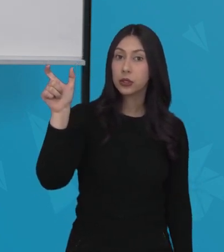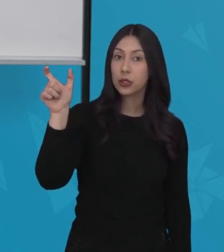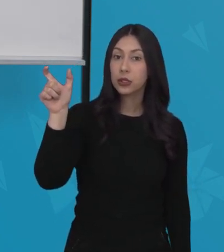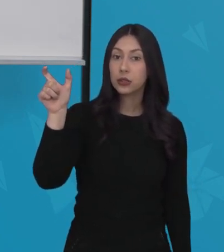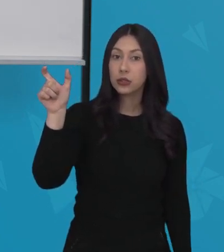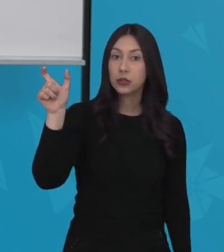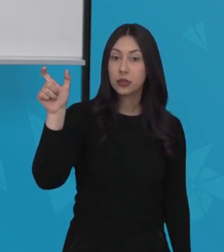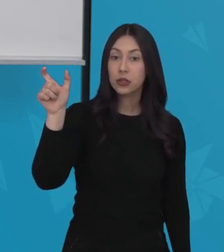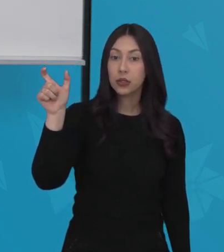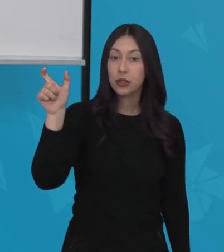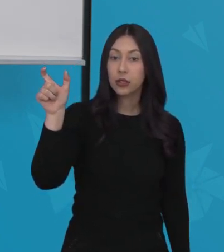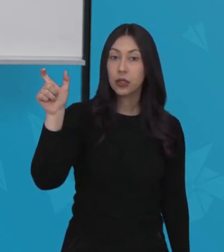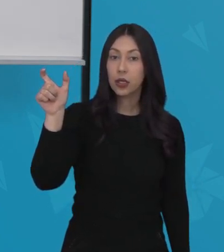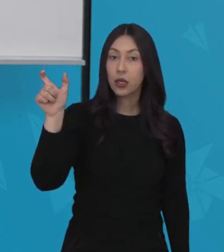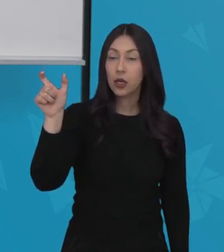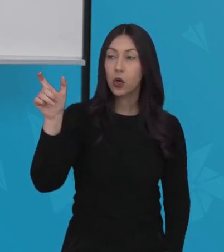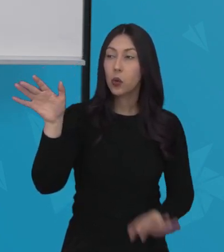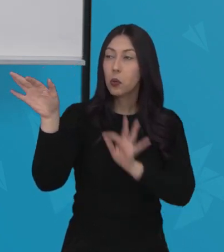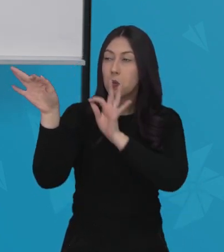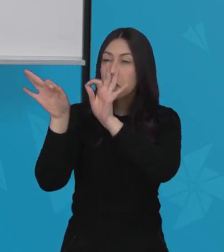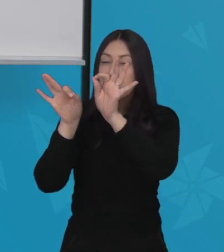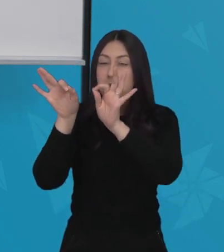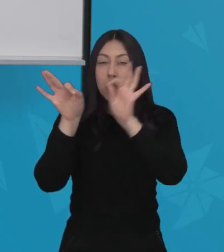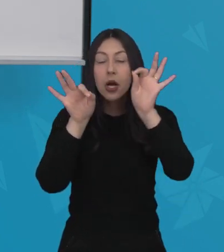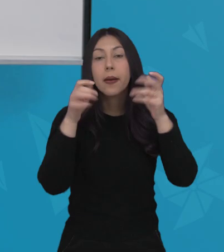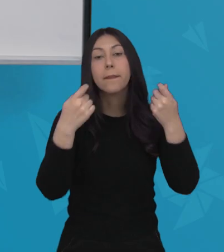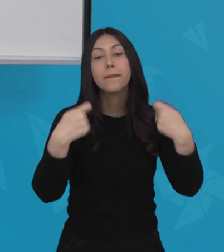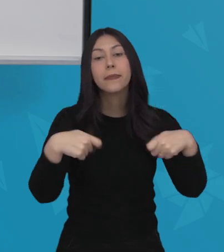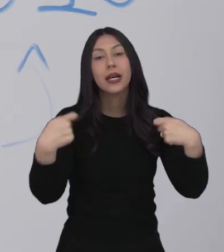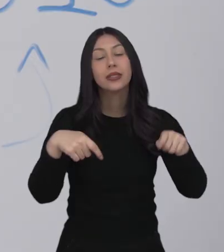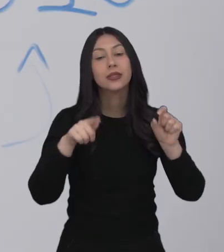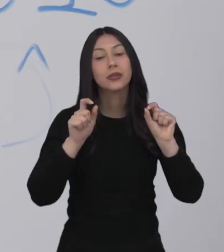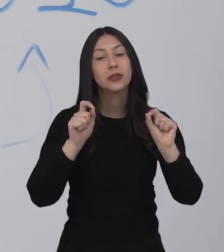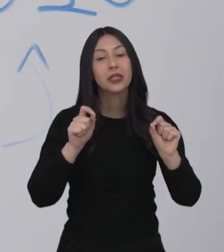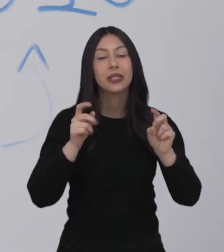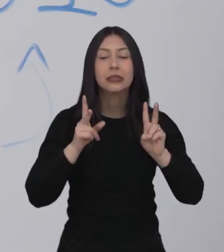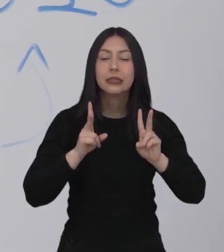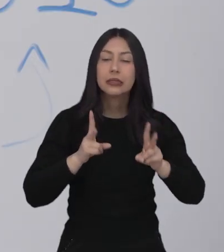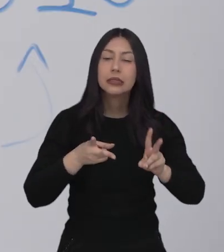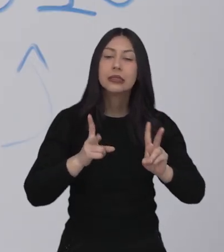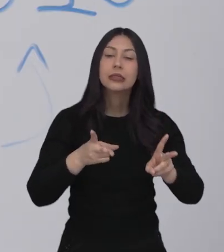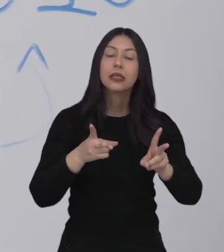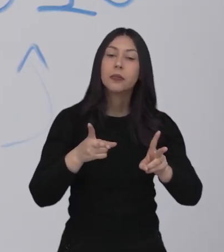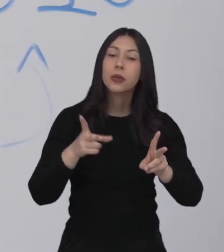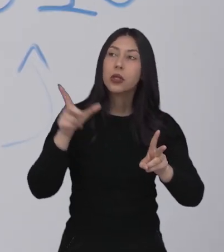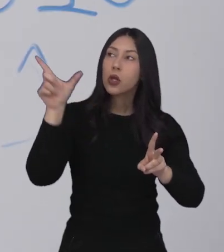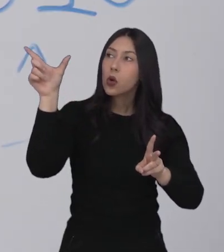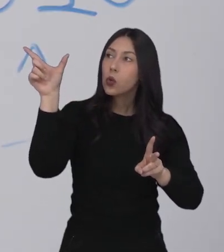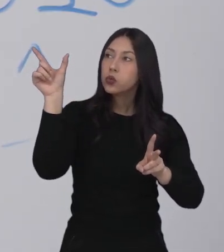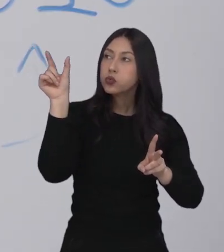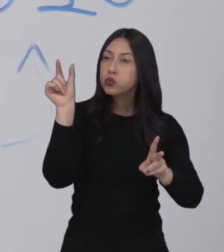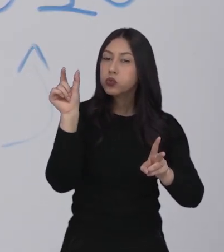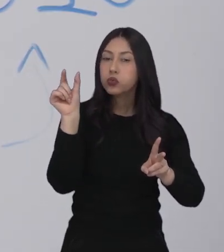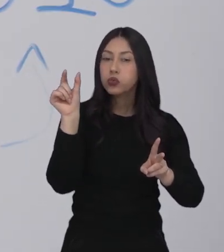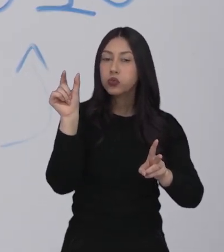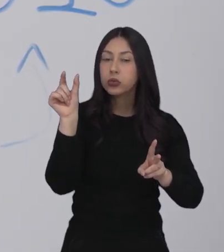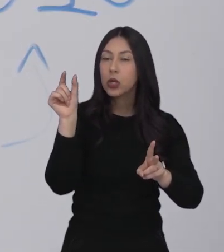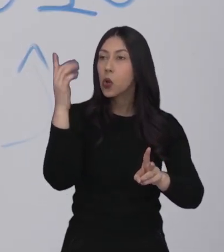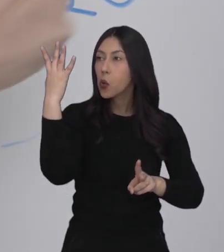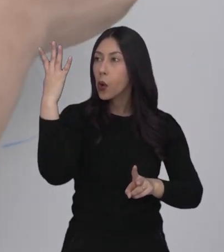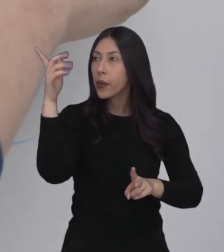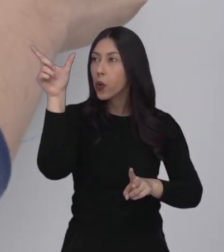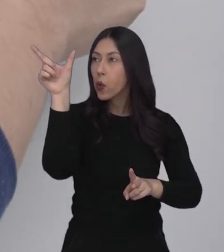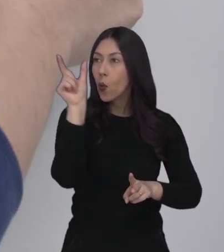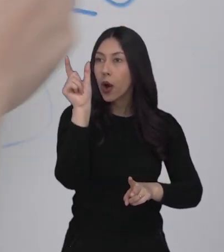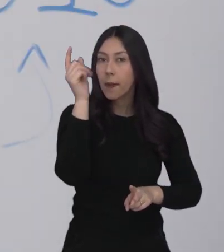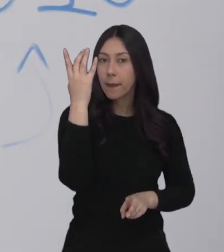de base 10 multiplicando, para a gente transitar entre elas, é só fazer o seguinte. Sempre que eu pegar e diminuir esse expoente, tá vendo aqui ó, que eu peguei o meu